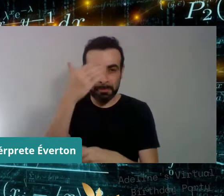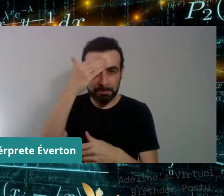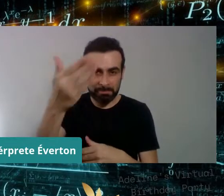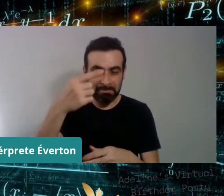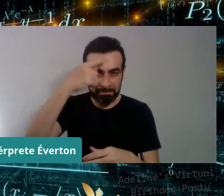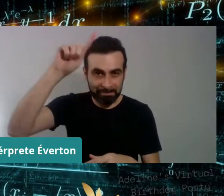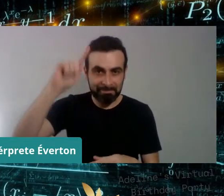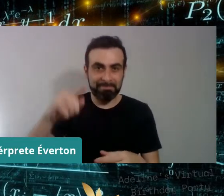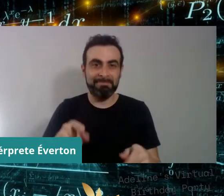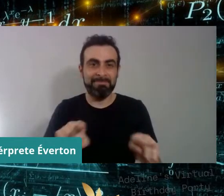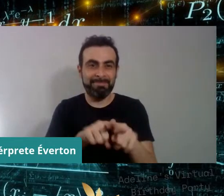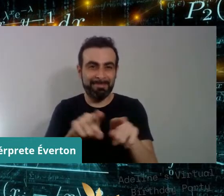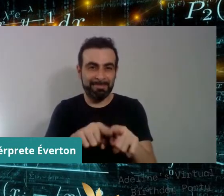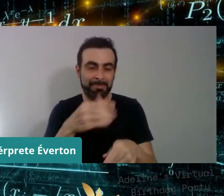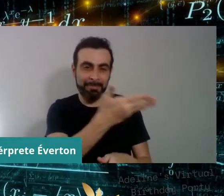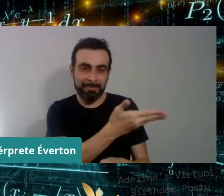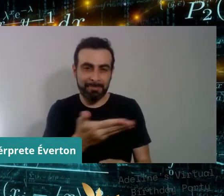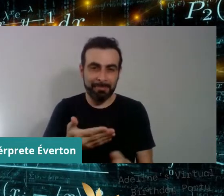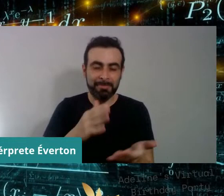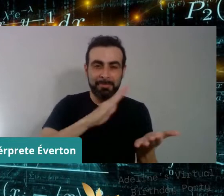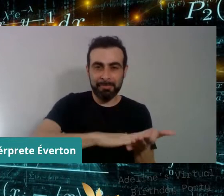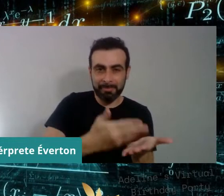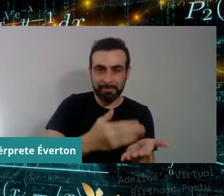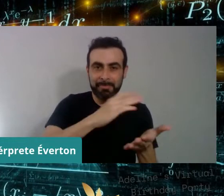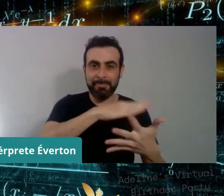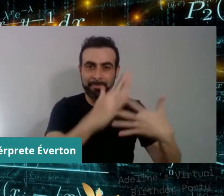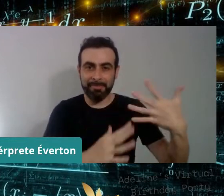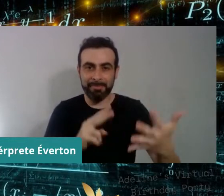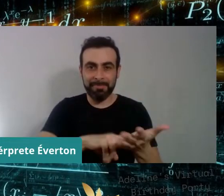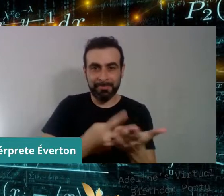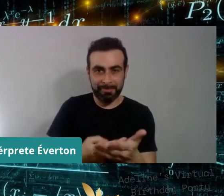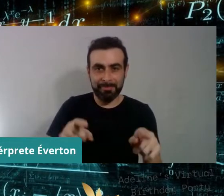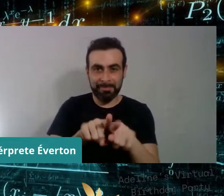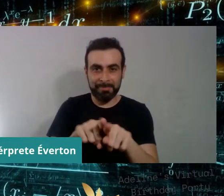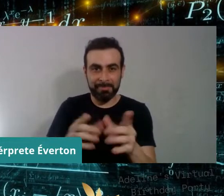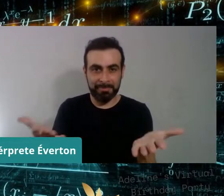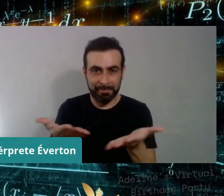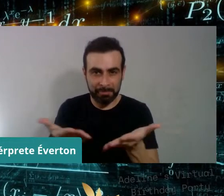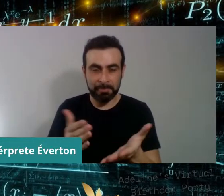obrigado, Everton, por estar fazendo essa tradução para nós.